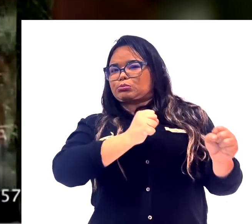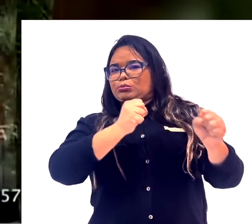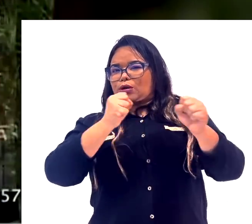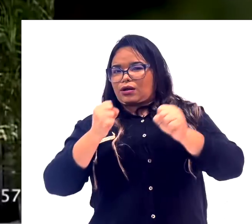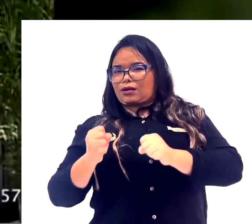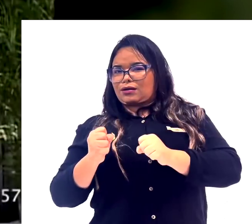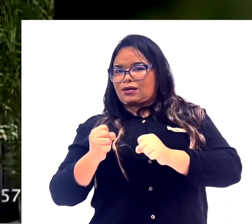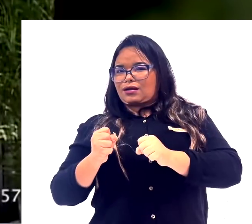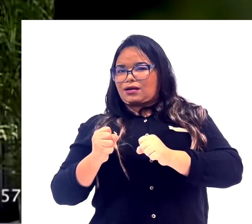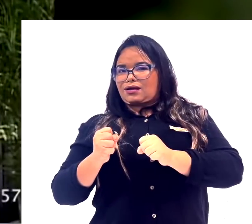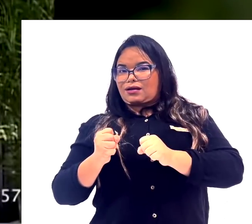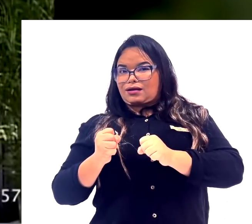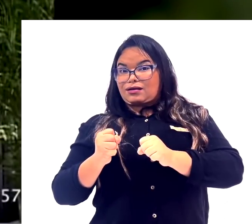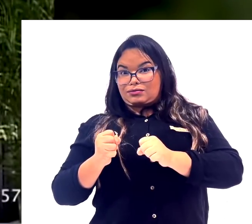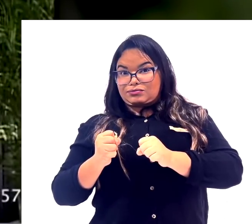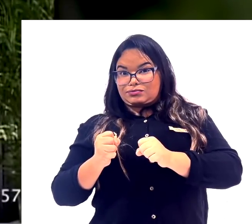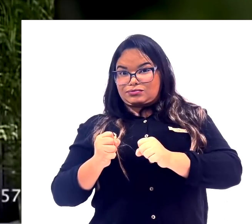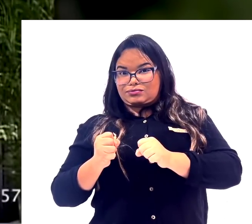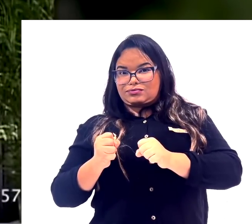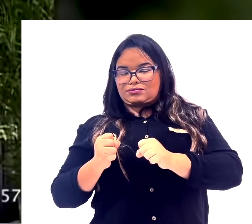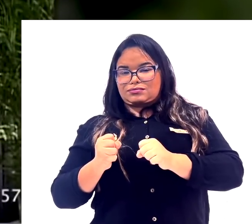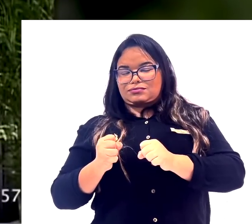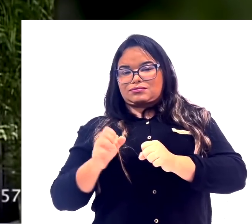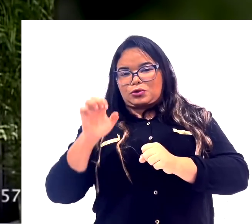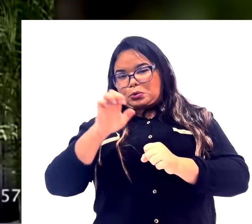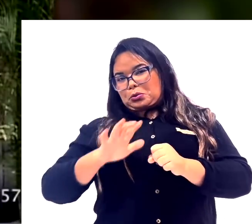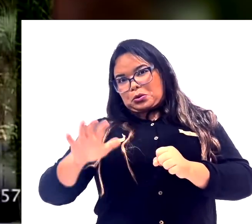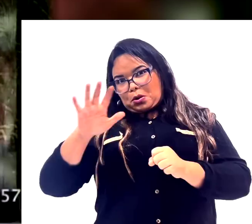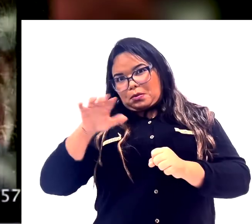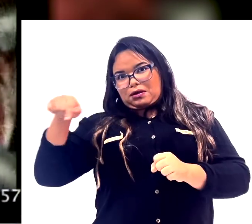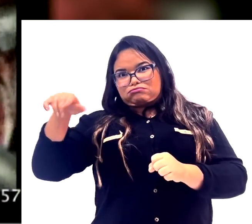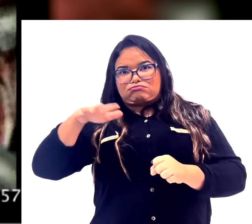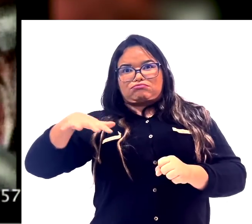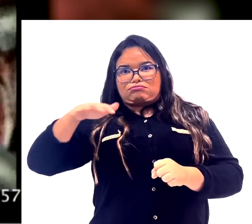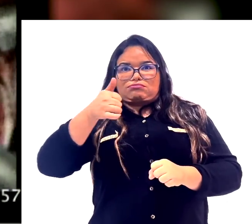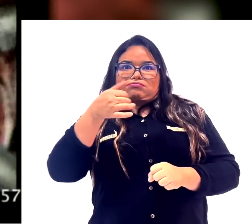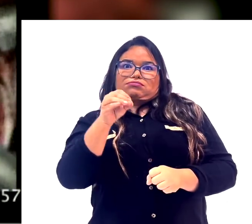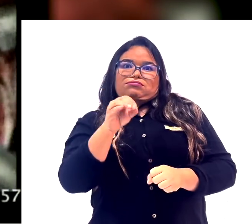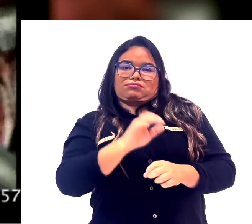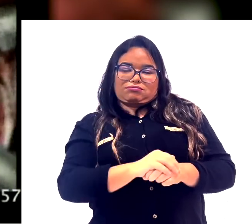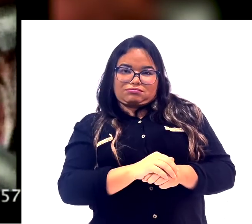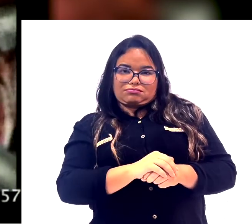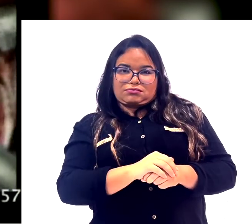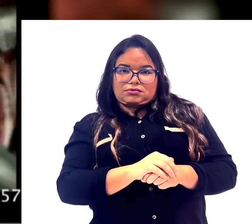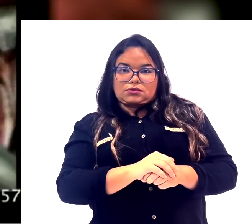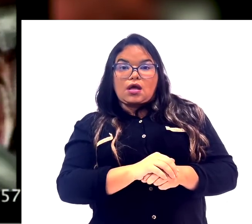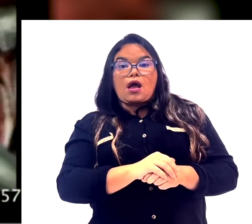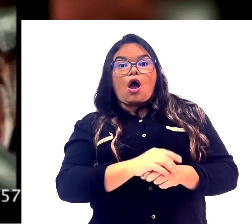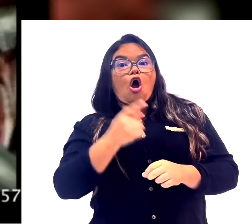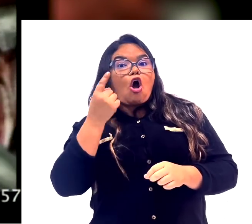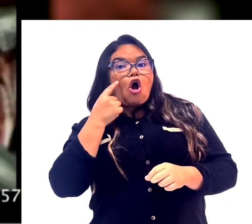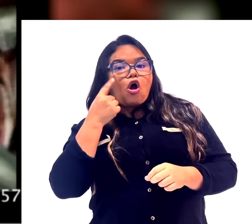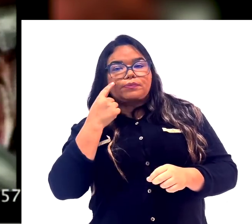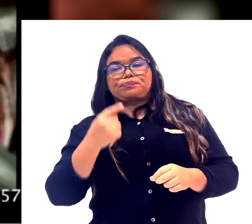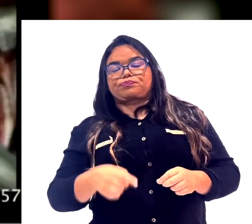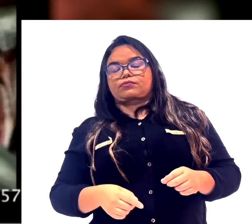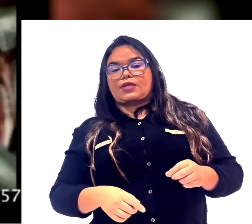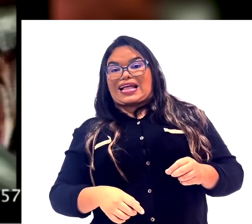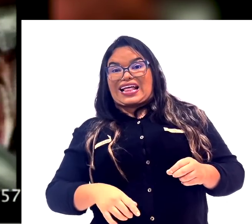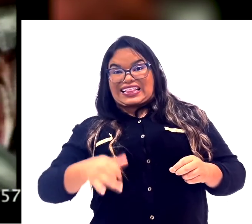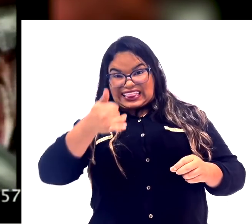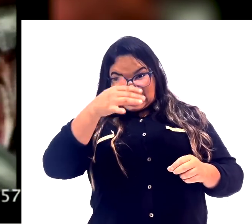levanta. Repare, diante do qual 3 dos primeiros chifres foram arrancados.